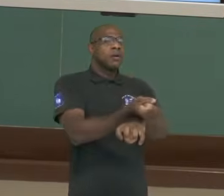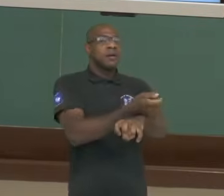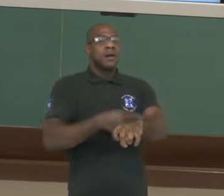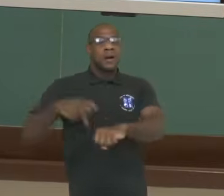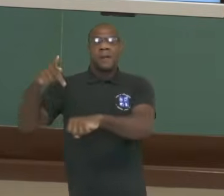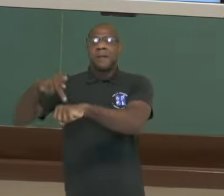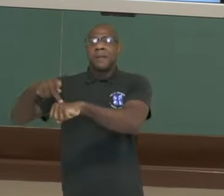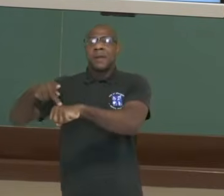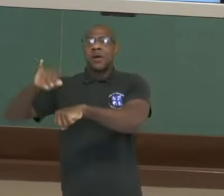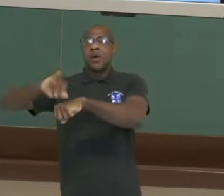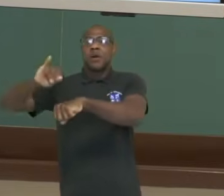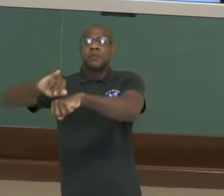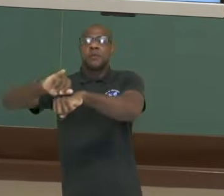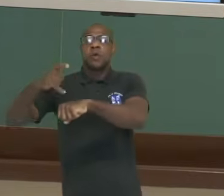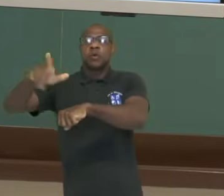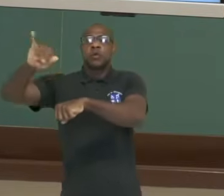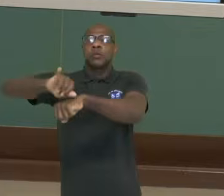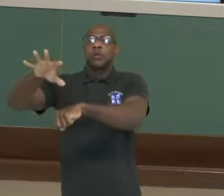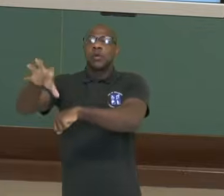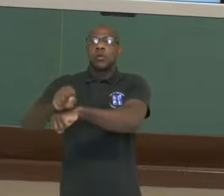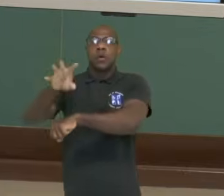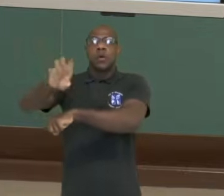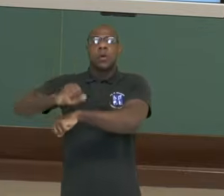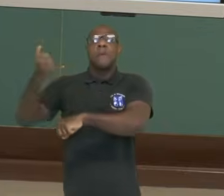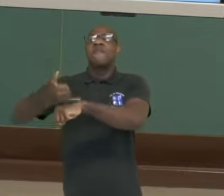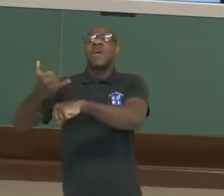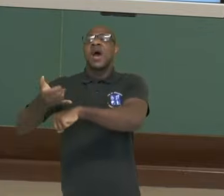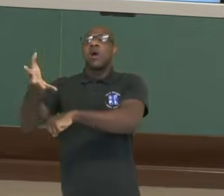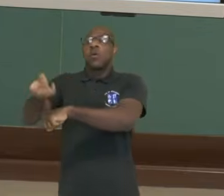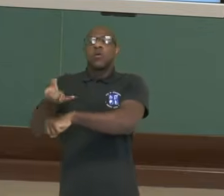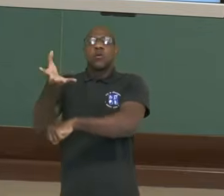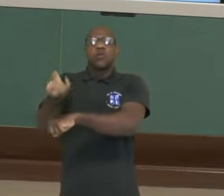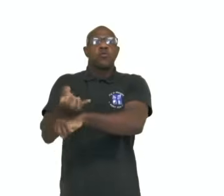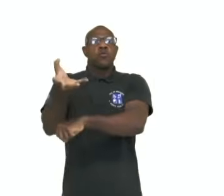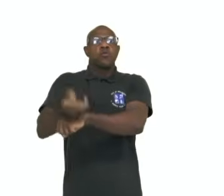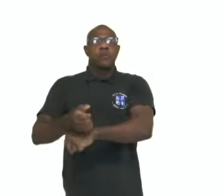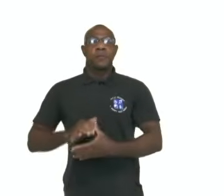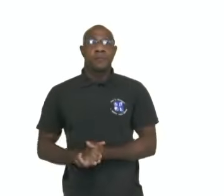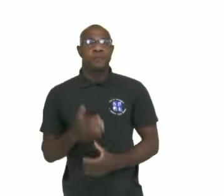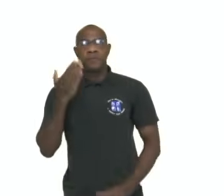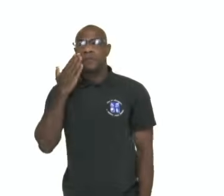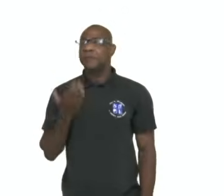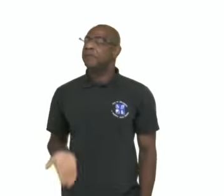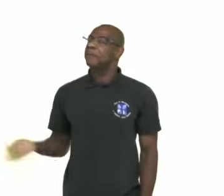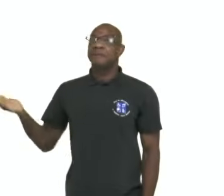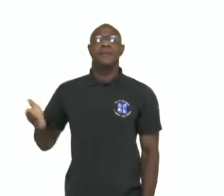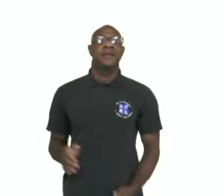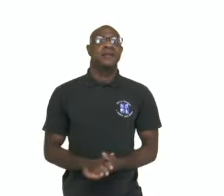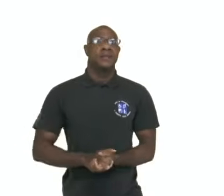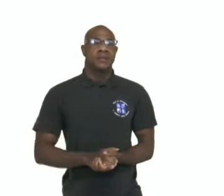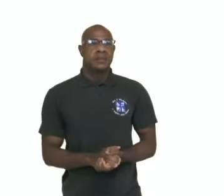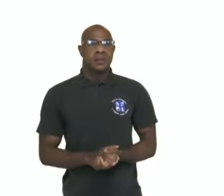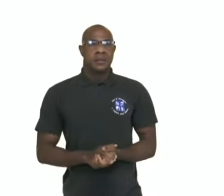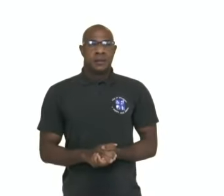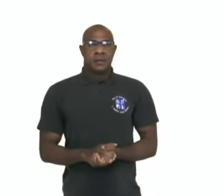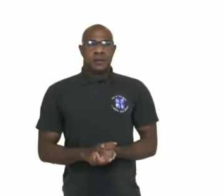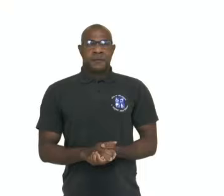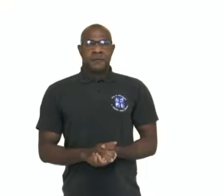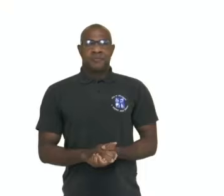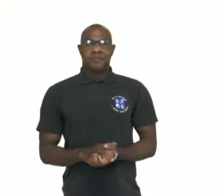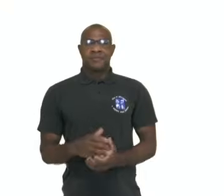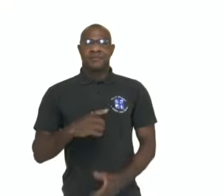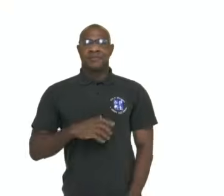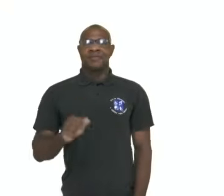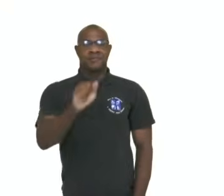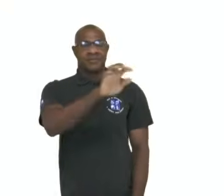atrair objetos que são feitos de ferro. Os fenômenos elétricos, olha aqui, nós temos mais duas animações, também